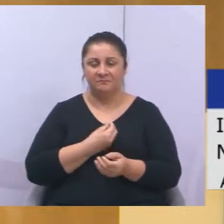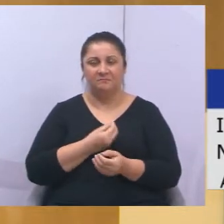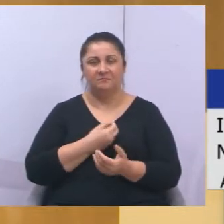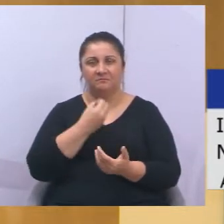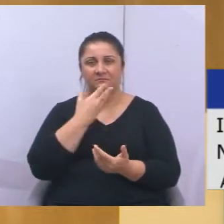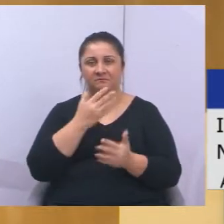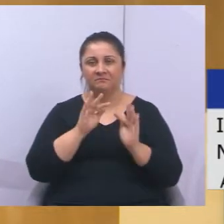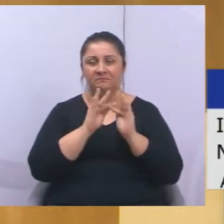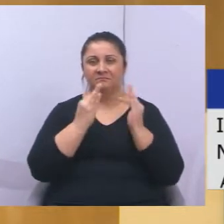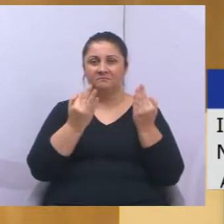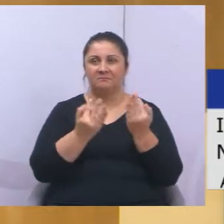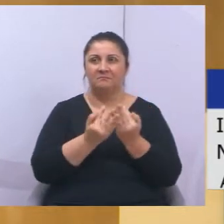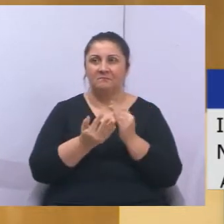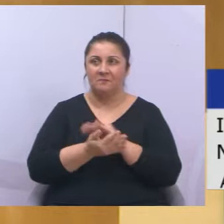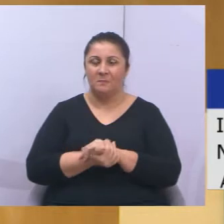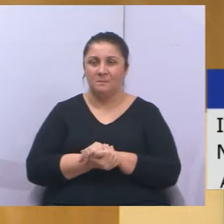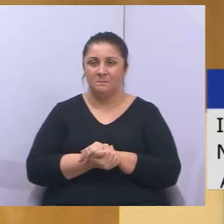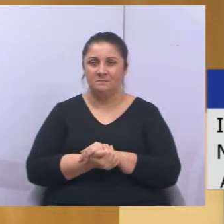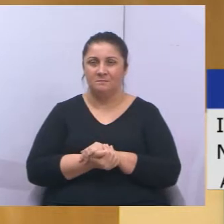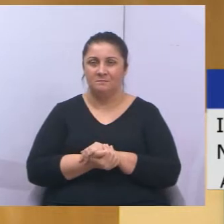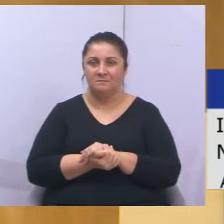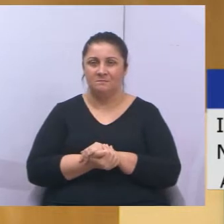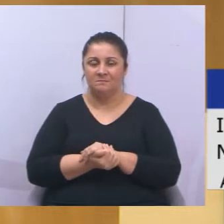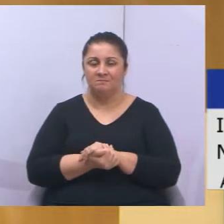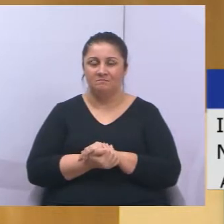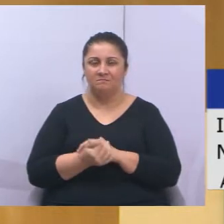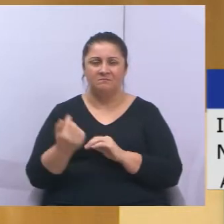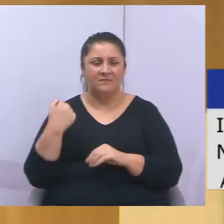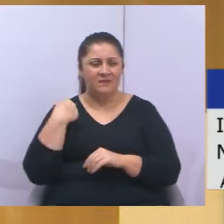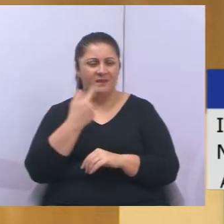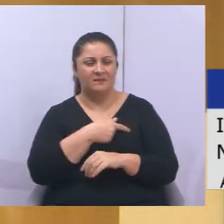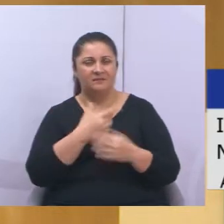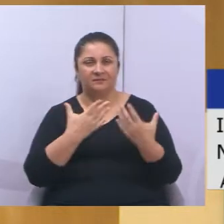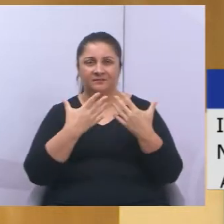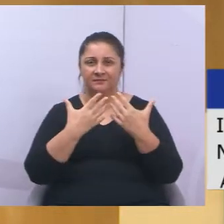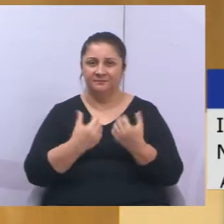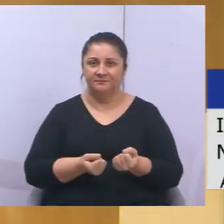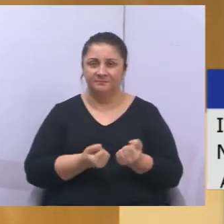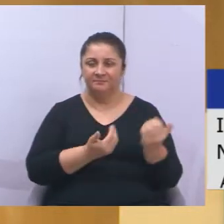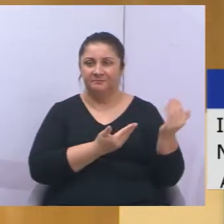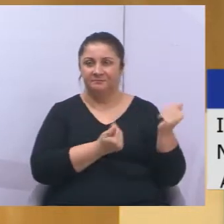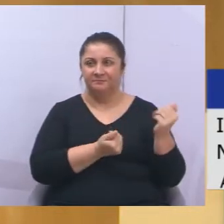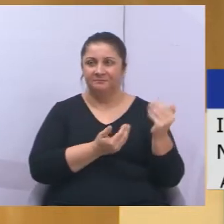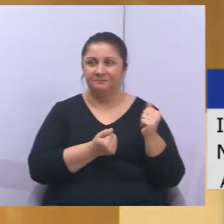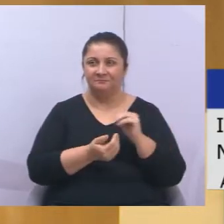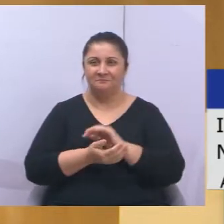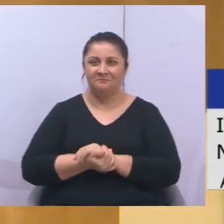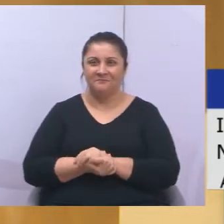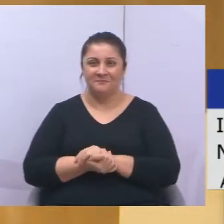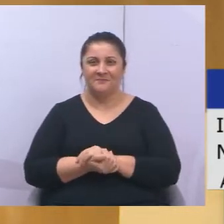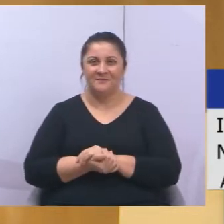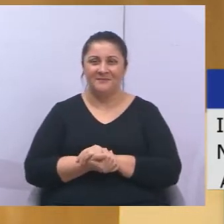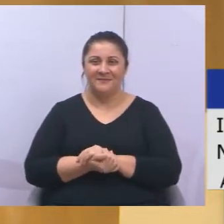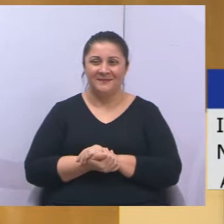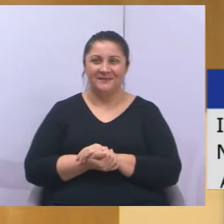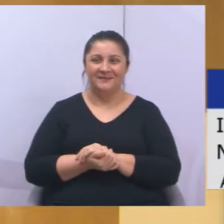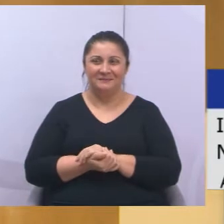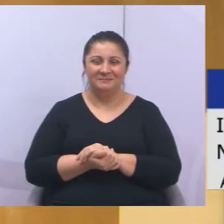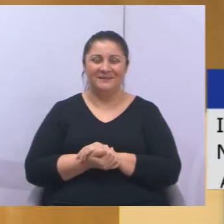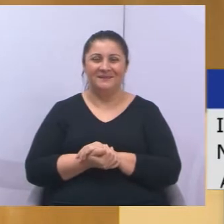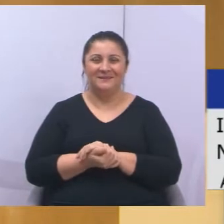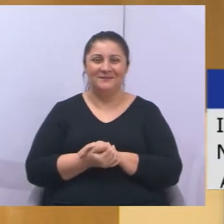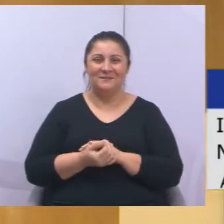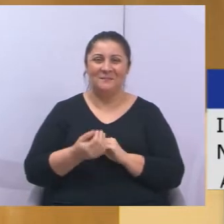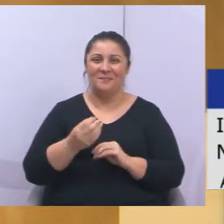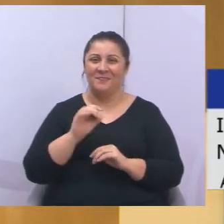família. E assim, acabamos por permitir que aos jovens apenas uma vida tecnológica,